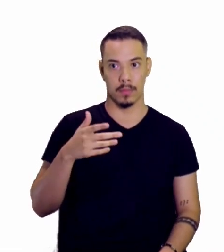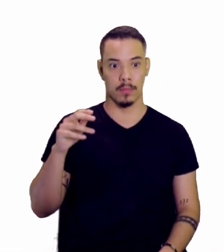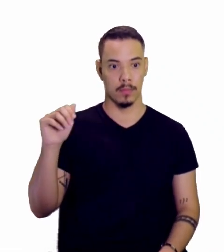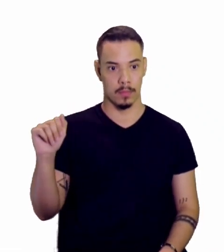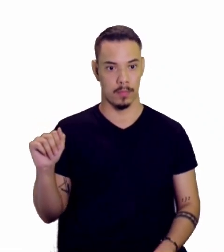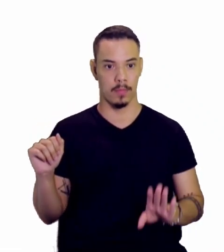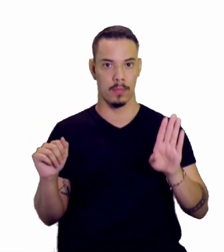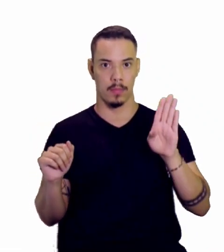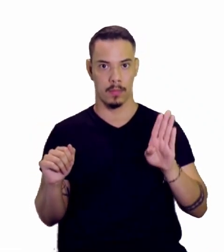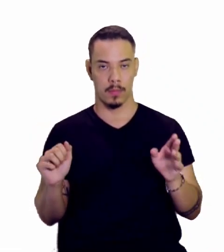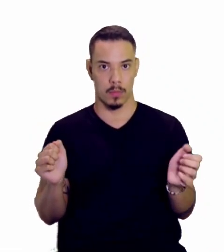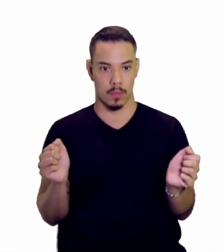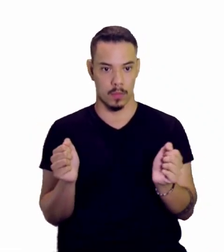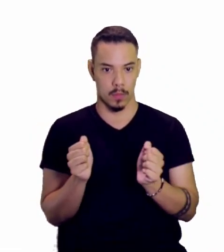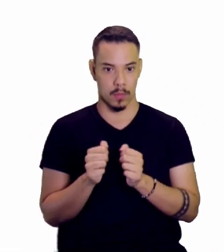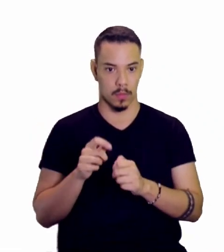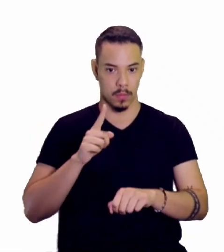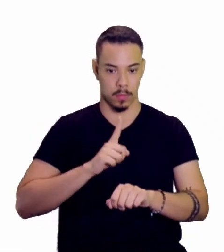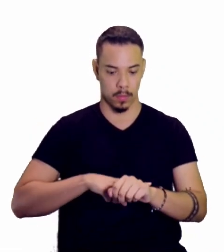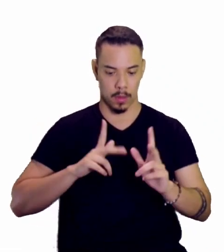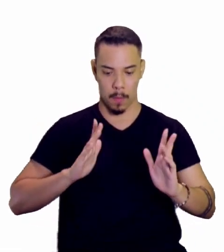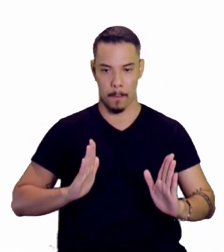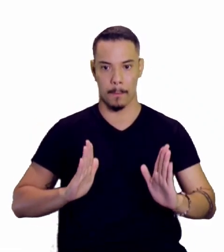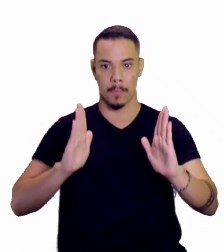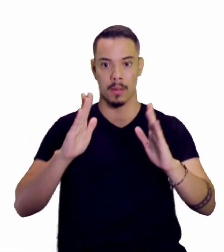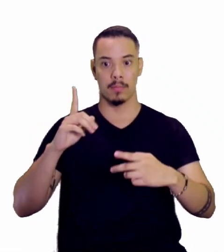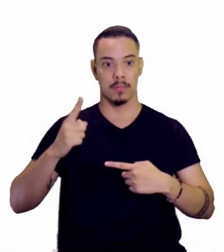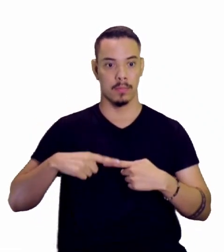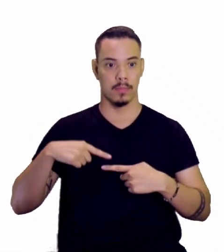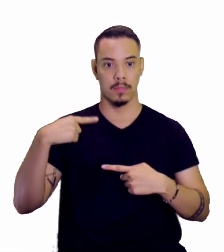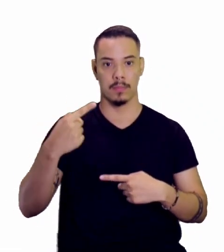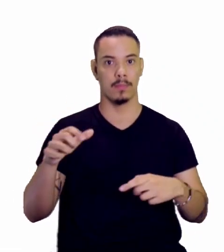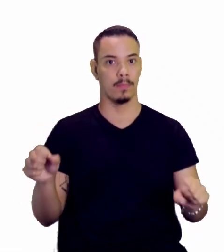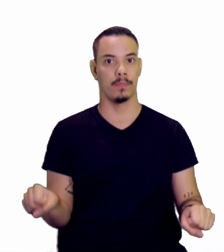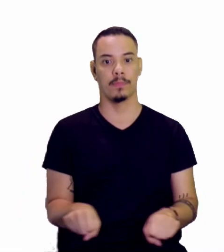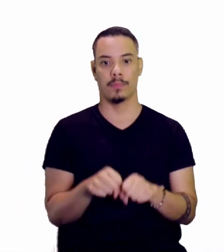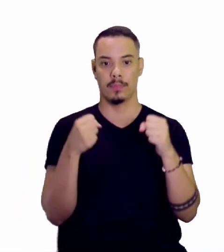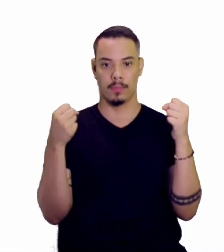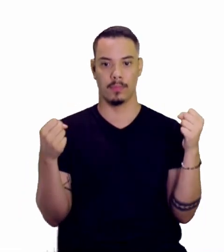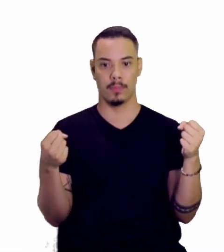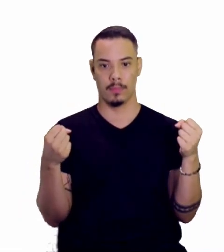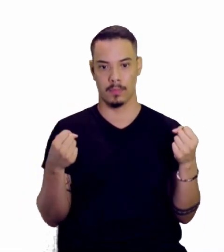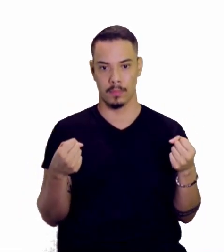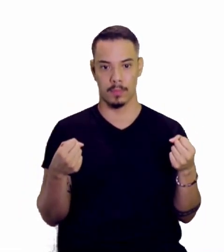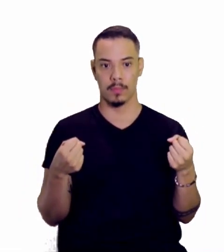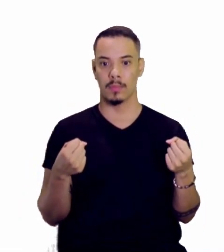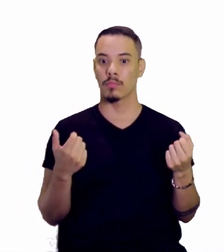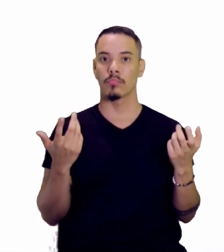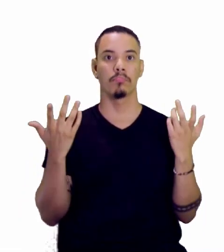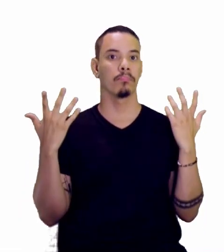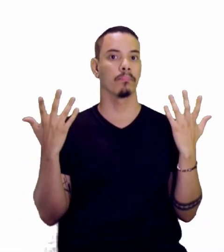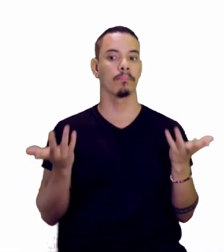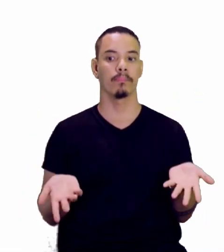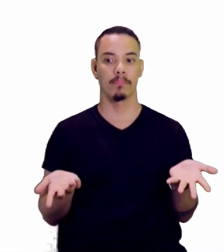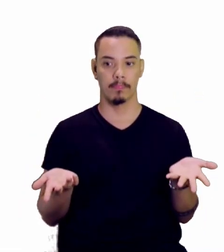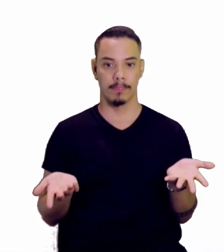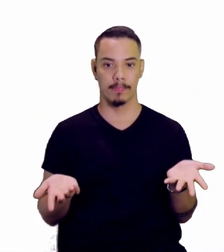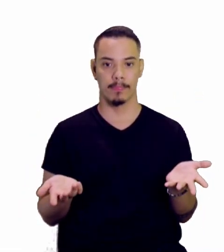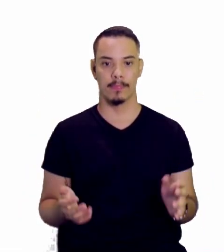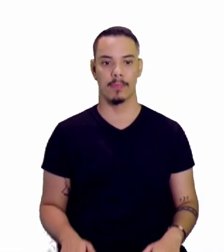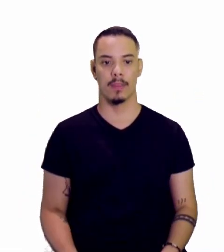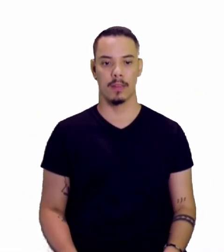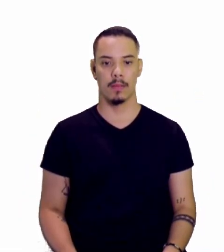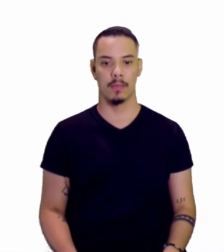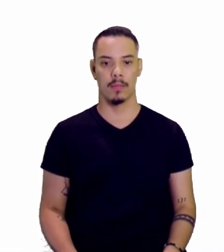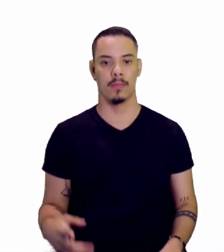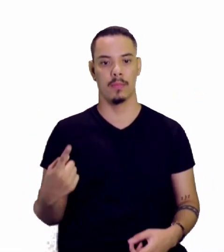e B no instante imediatamente posterior ao rompimento são, respectivamente, porque